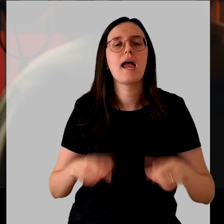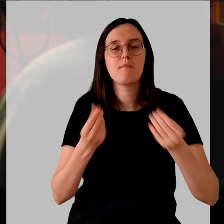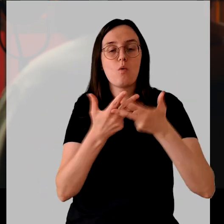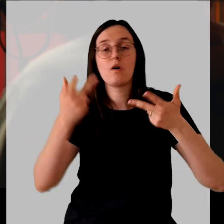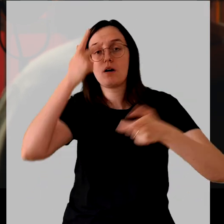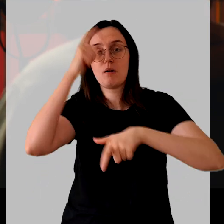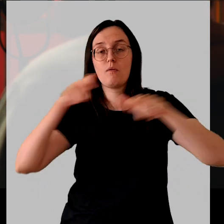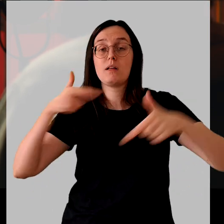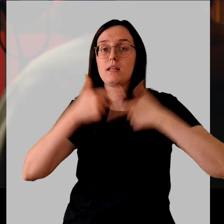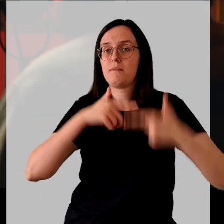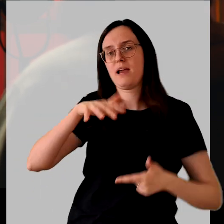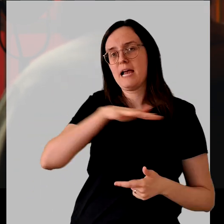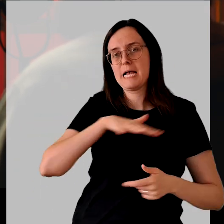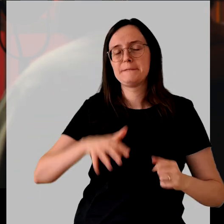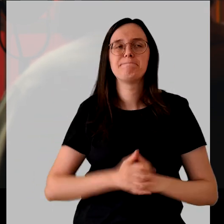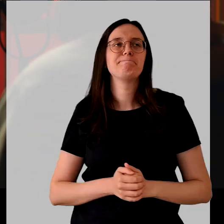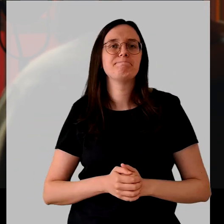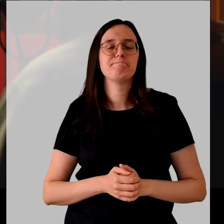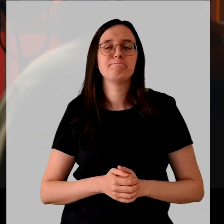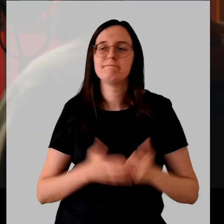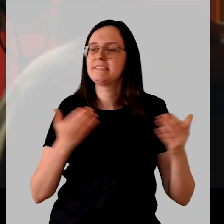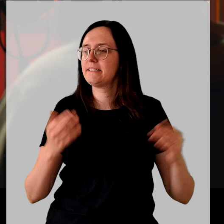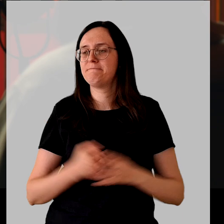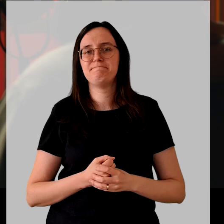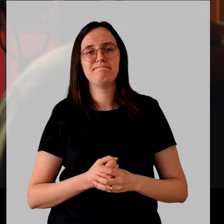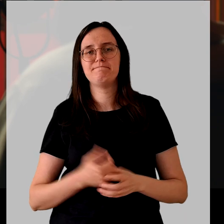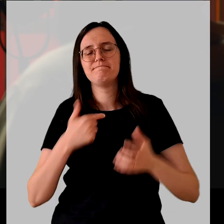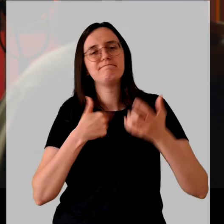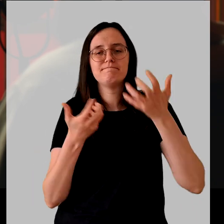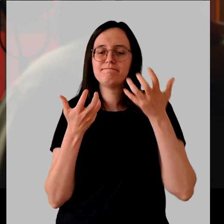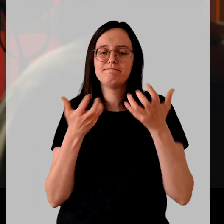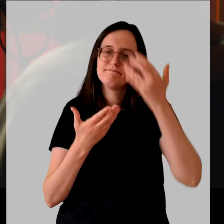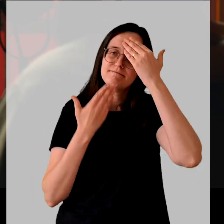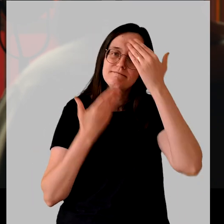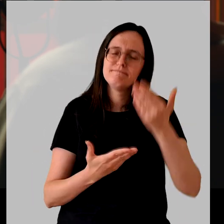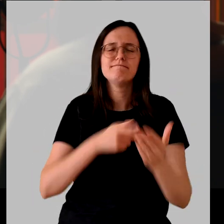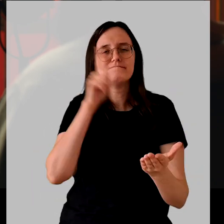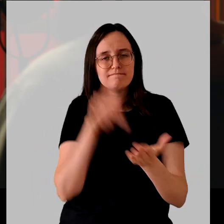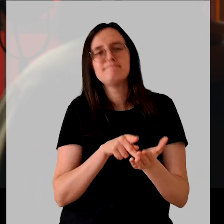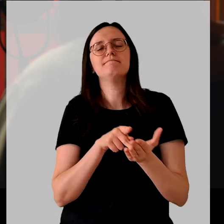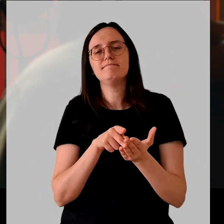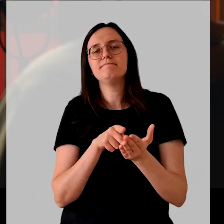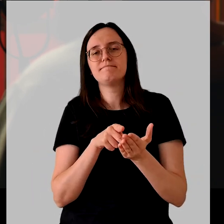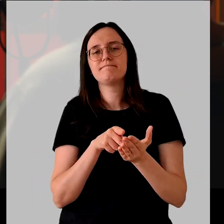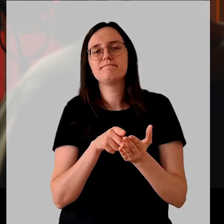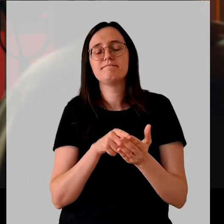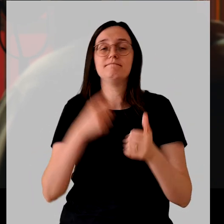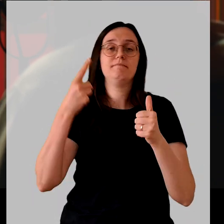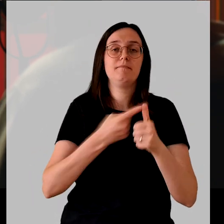que é o tanto de gente que move esse mercado. Então, cara, queria agradecer